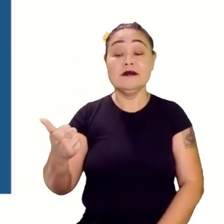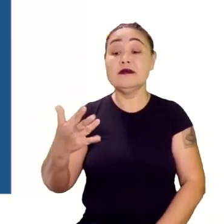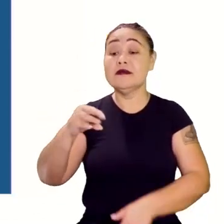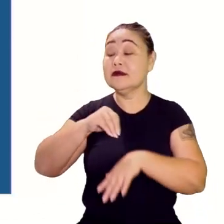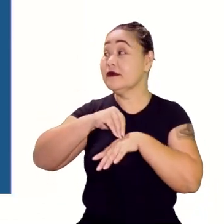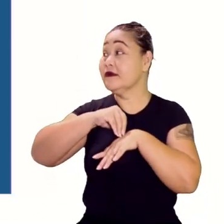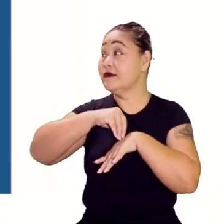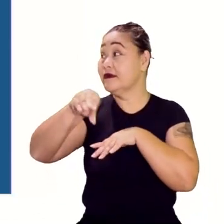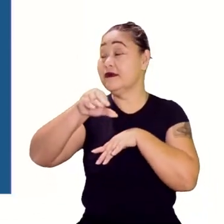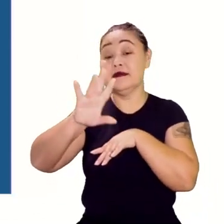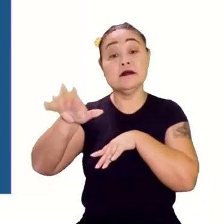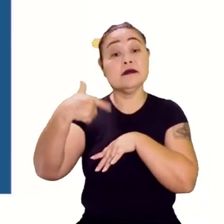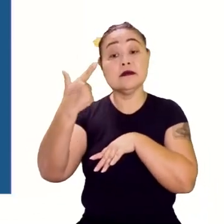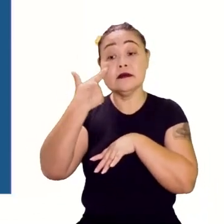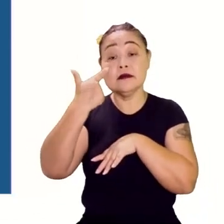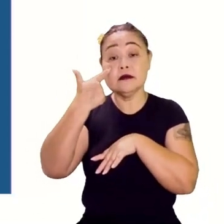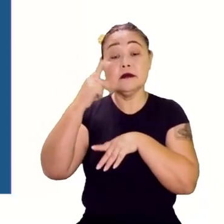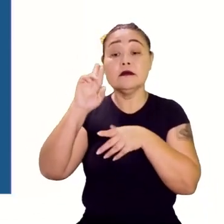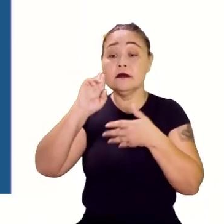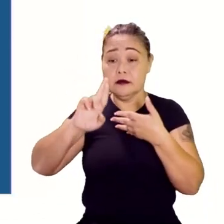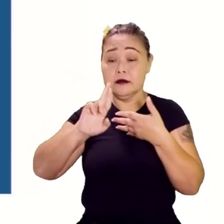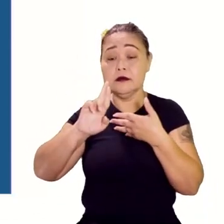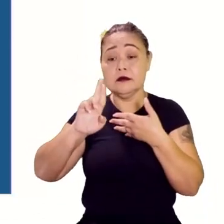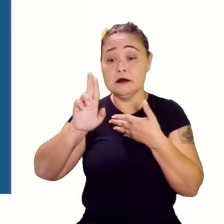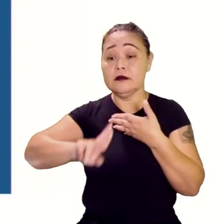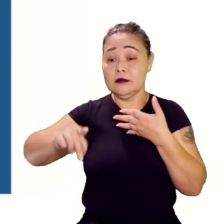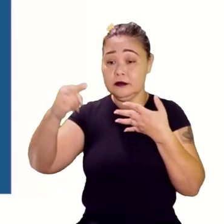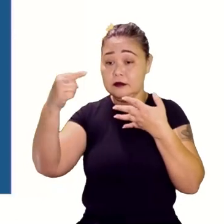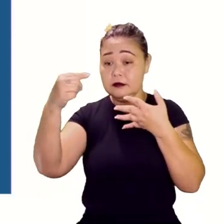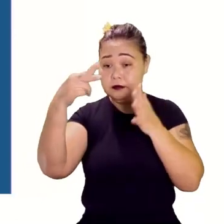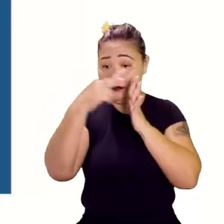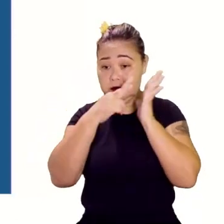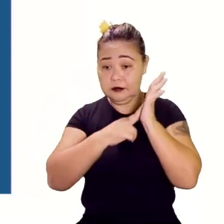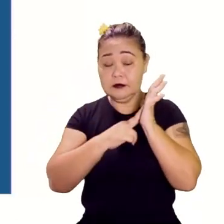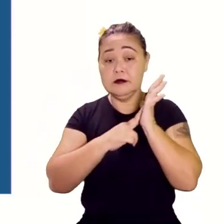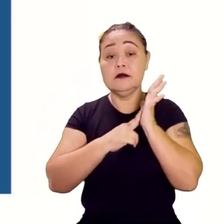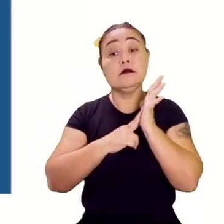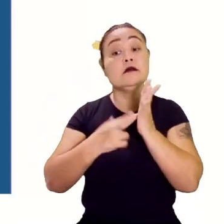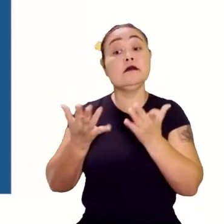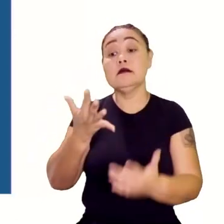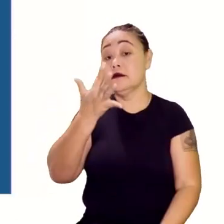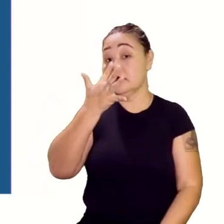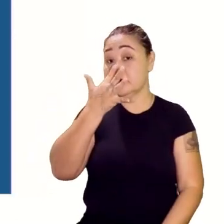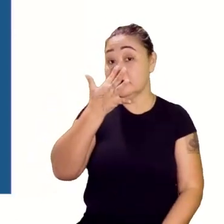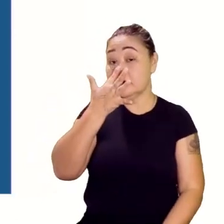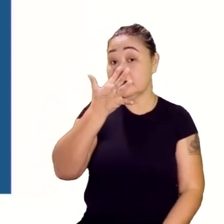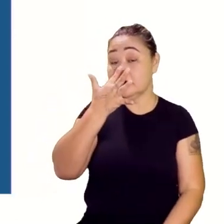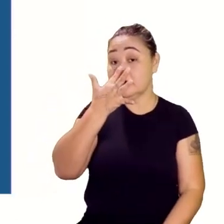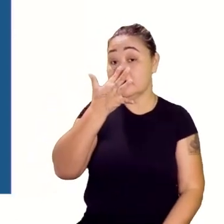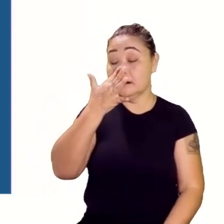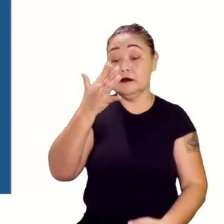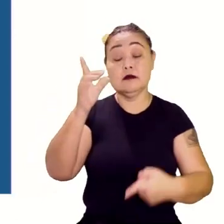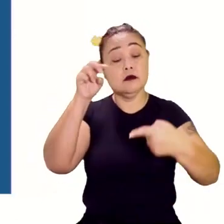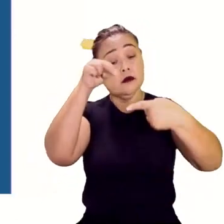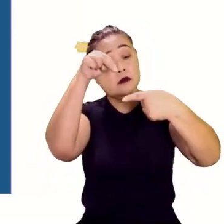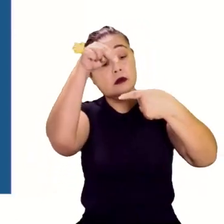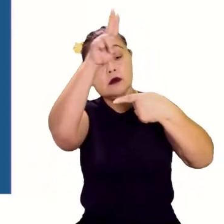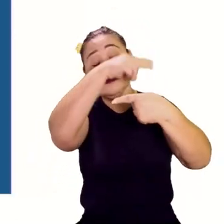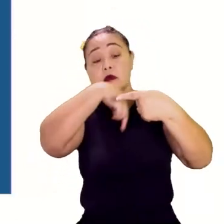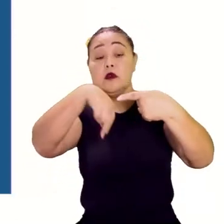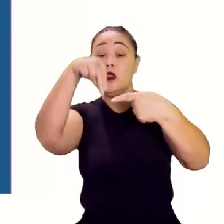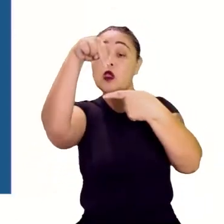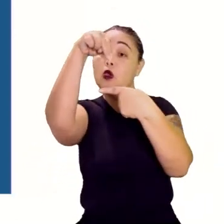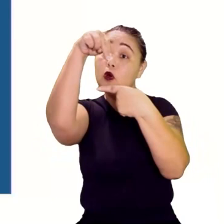E a dica é a seguinte, olha só. Nós vamos resolver aqui aplicando a regra. Mas observa que o numerador